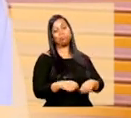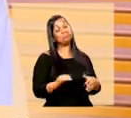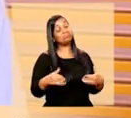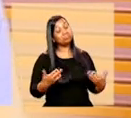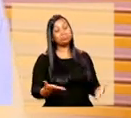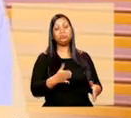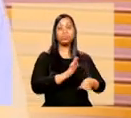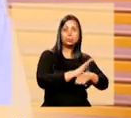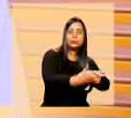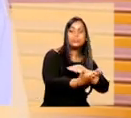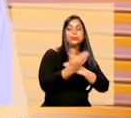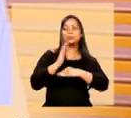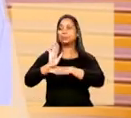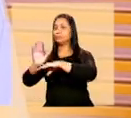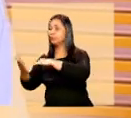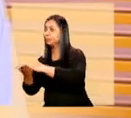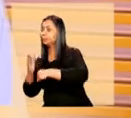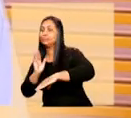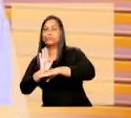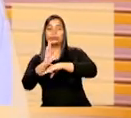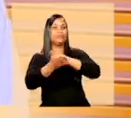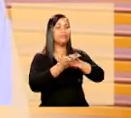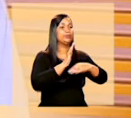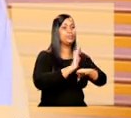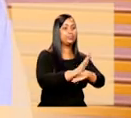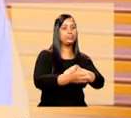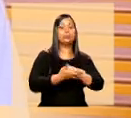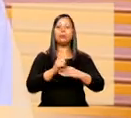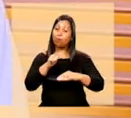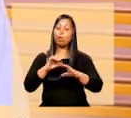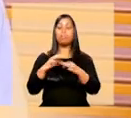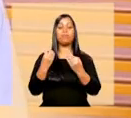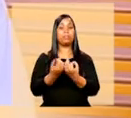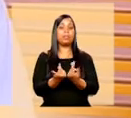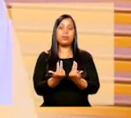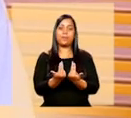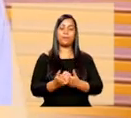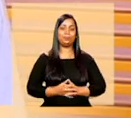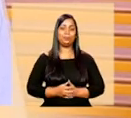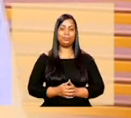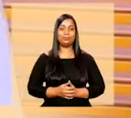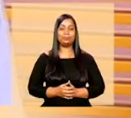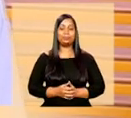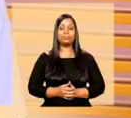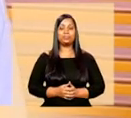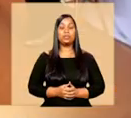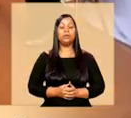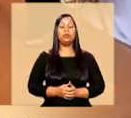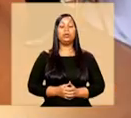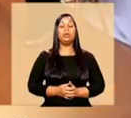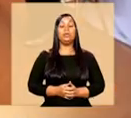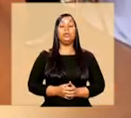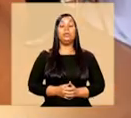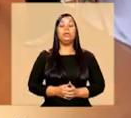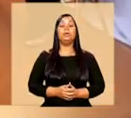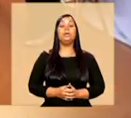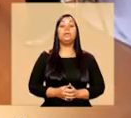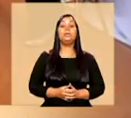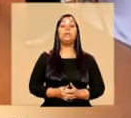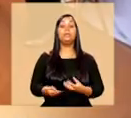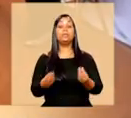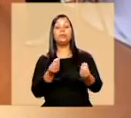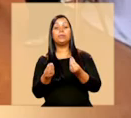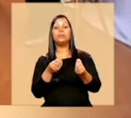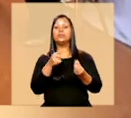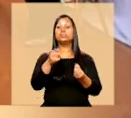Enfim, um ajuda o outro. Então a gente é uma família, é igualzinho uma família. Seu Silvio, a gente perguntou para a Marcela, como